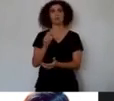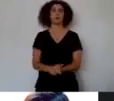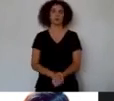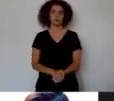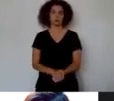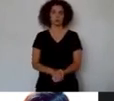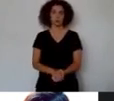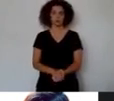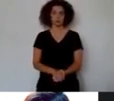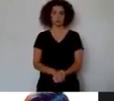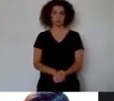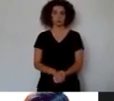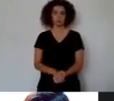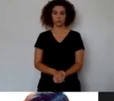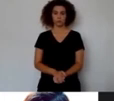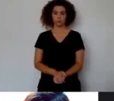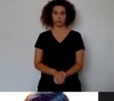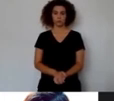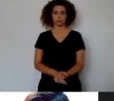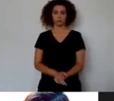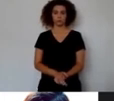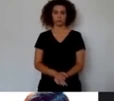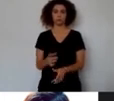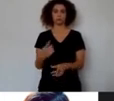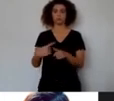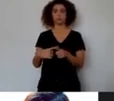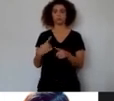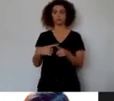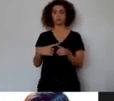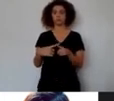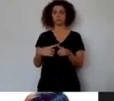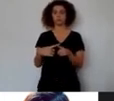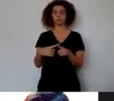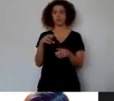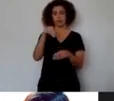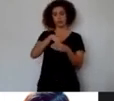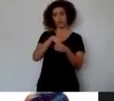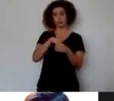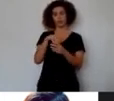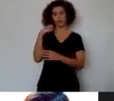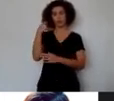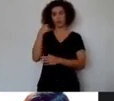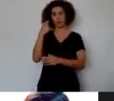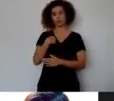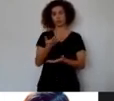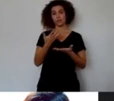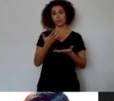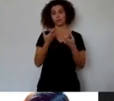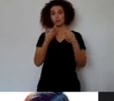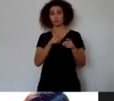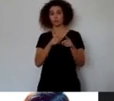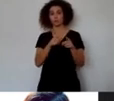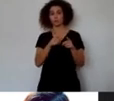principalmente quem gera conteúdo, né? Trabalha com arte. Eu queria fazer uma provocação para